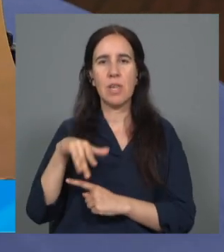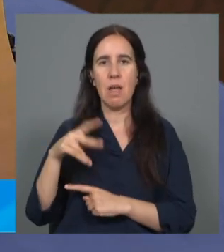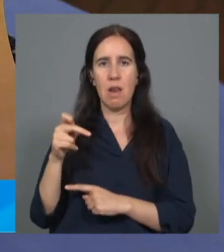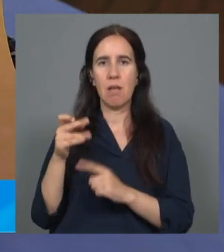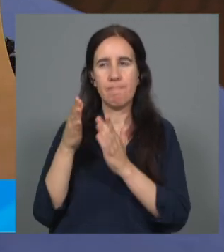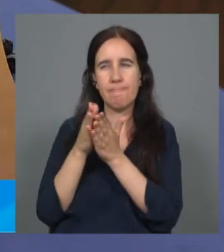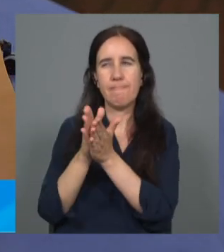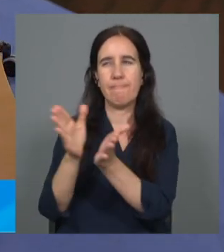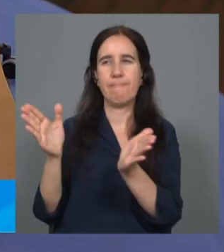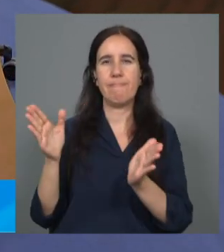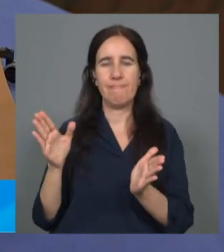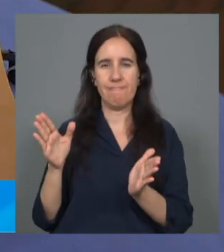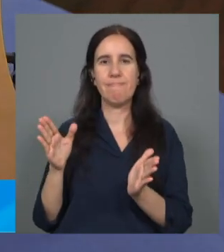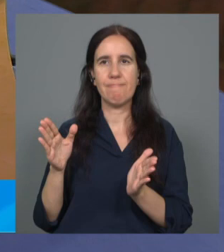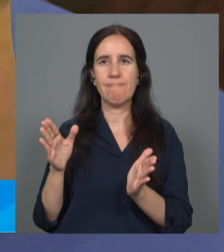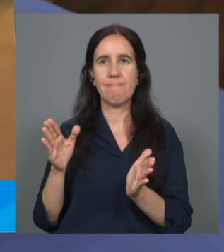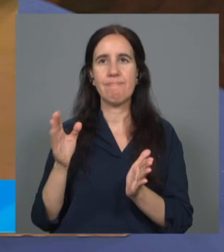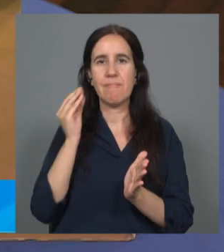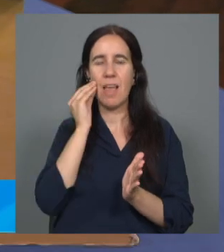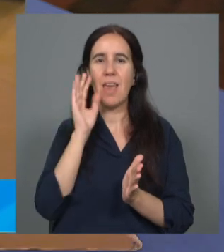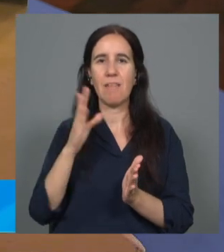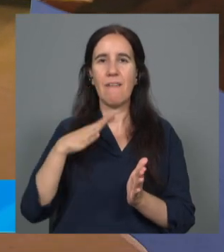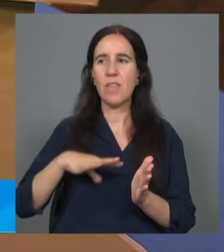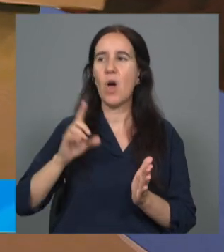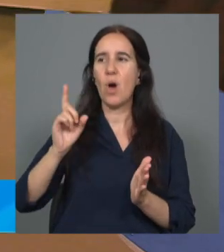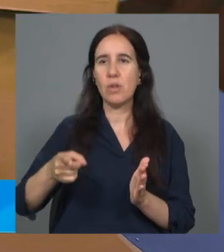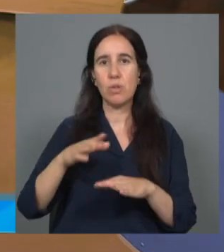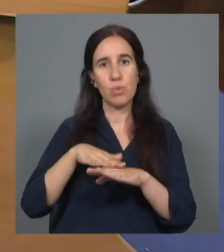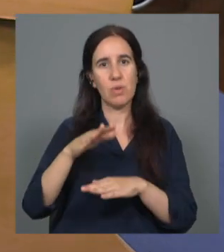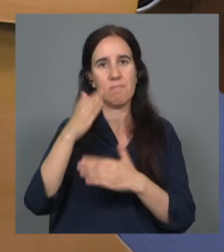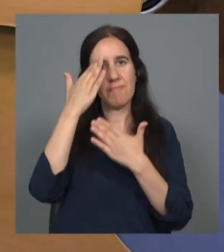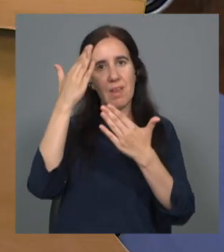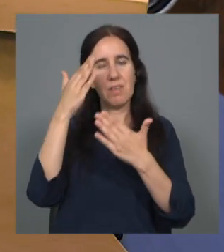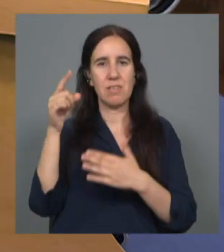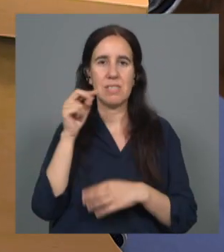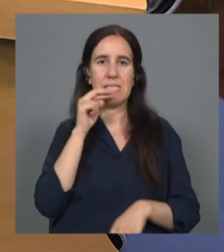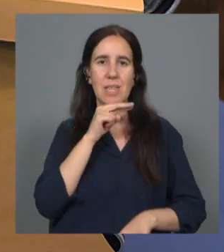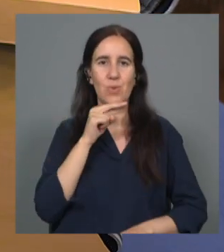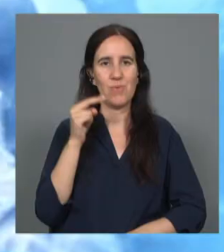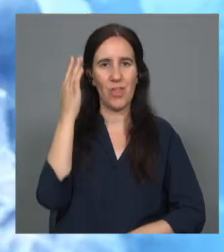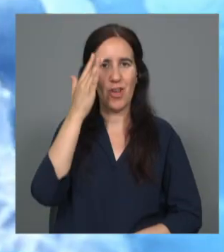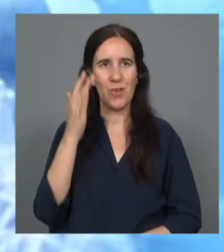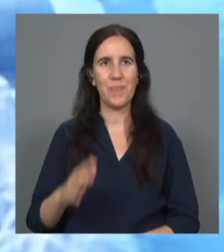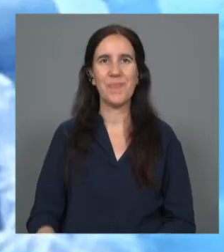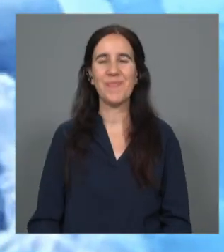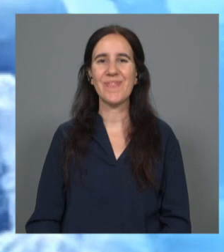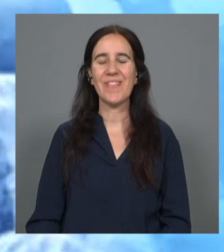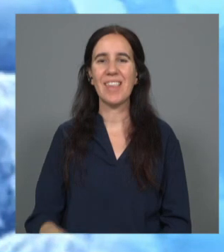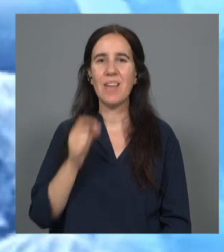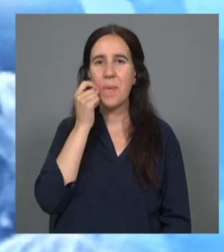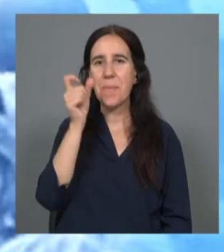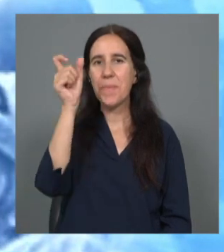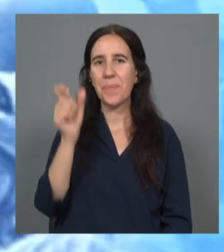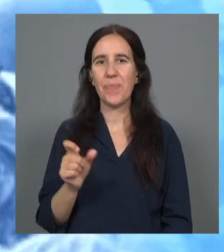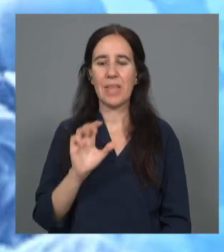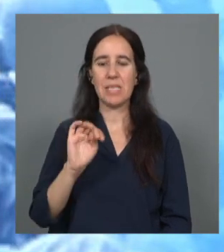horizonte da sua missão, graças a Santo António. Secundino Correia, como é que um dia se